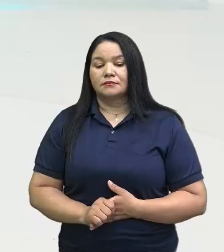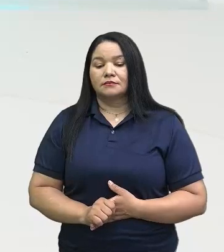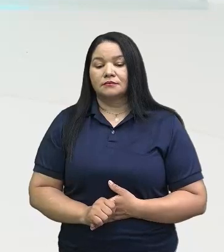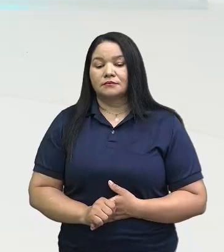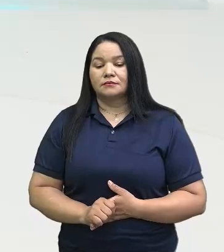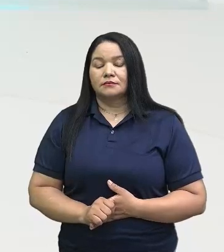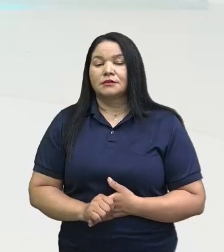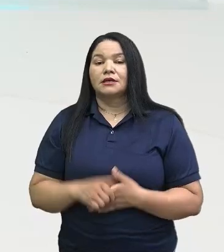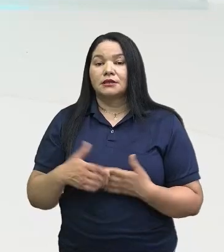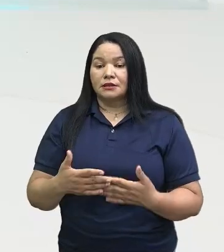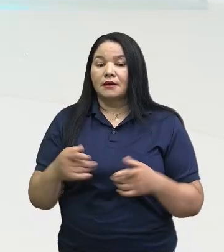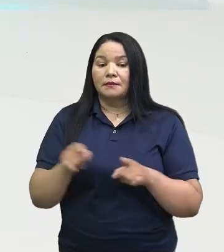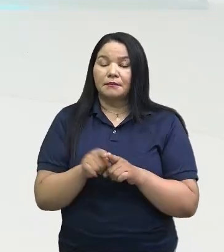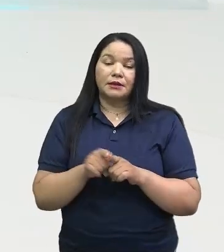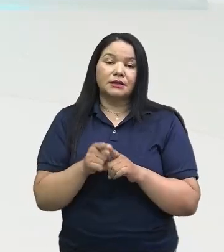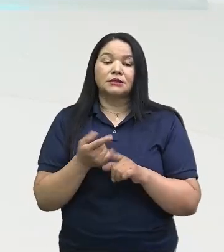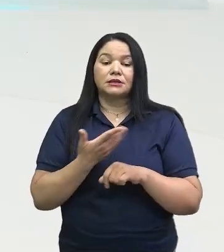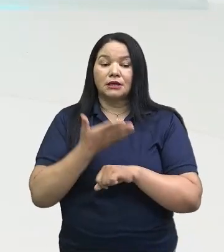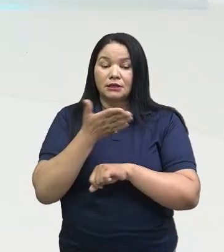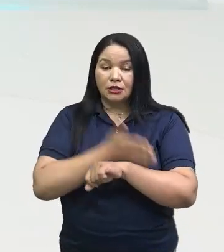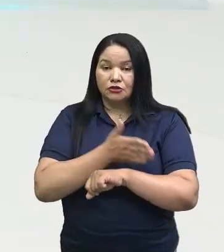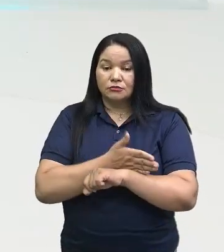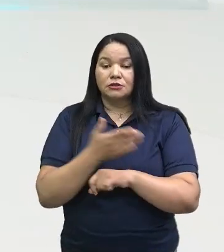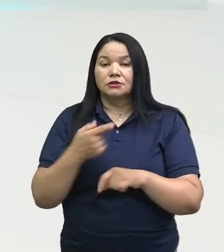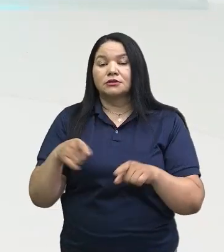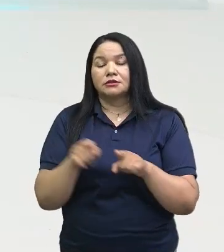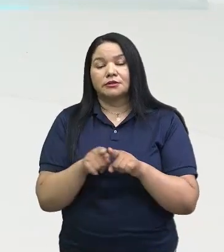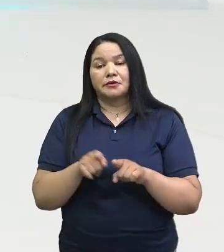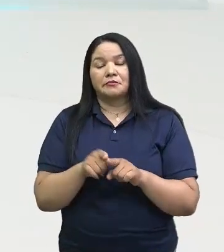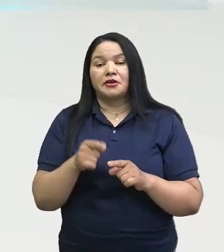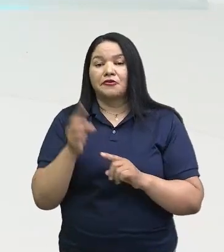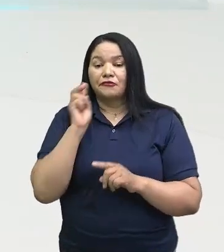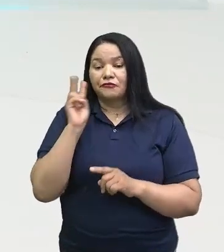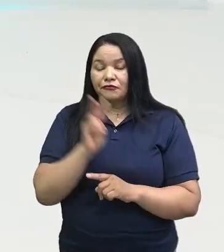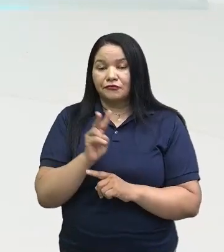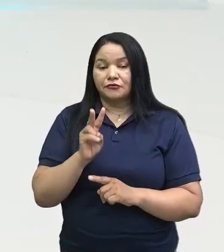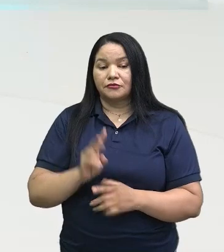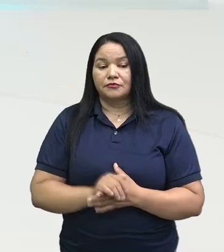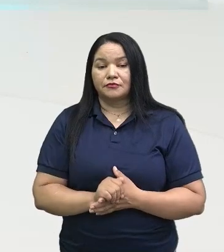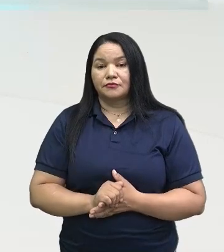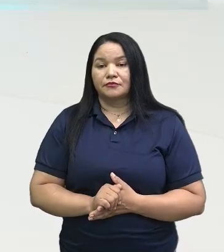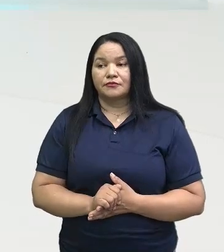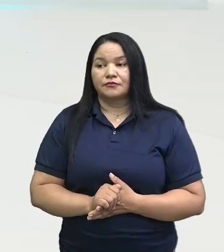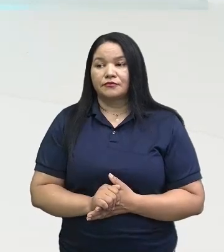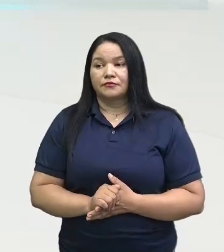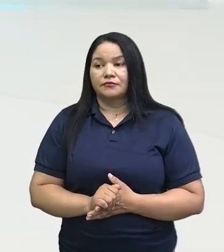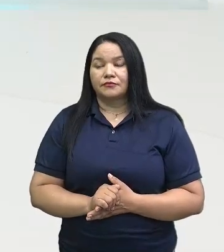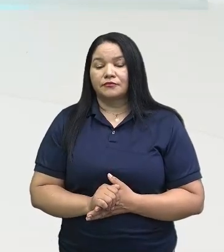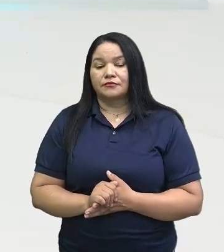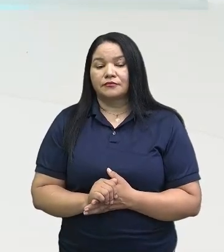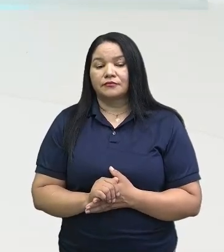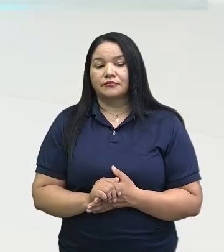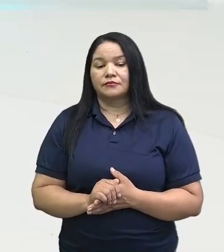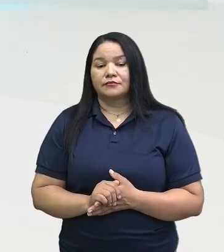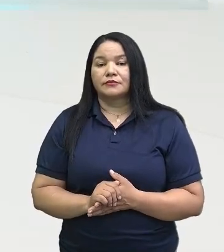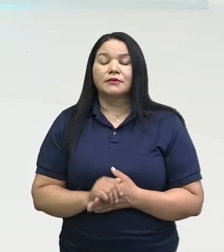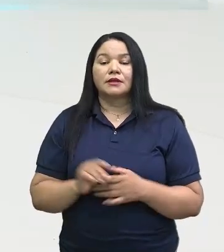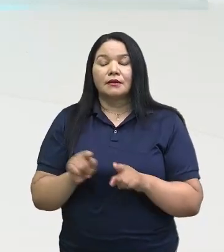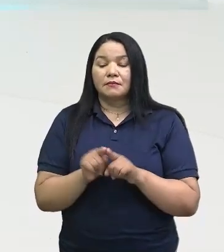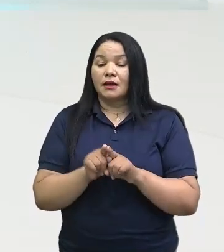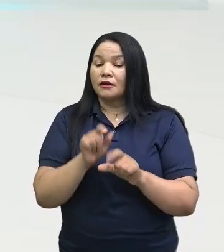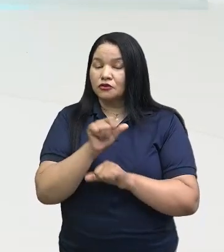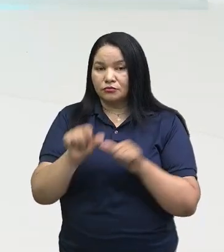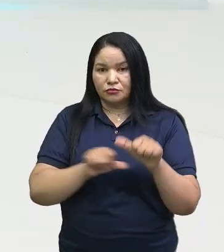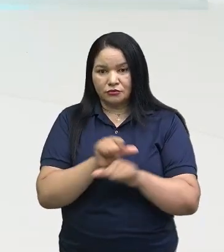na Idade Média, lá no Luís XIV, vimos na Idade Moderna, onde houve uma ruptura